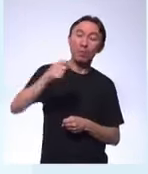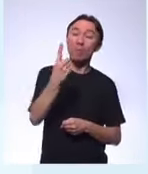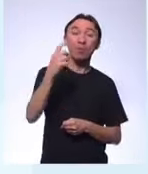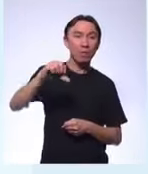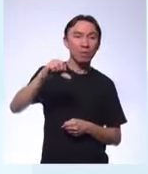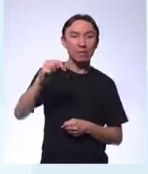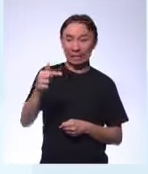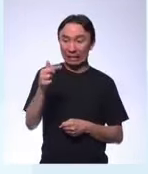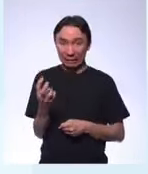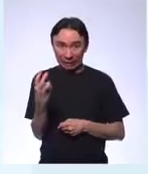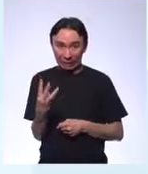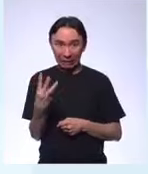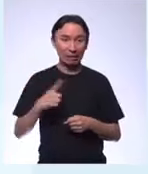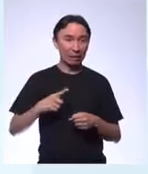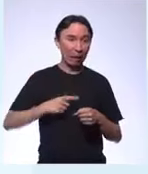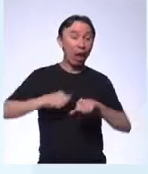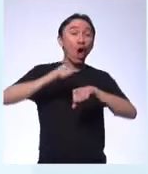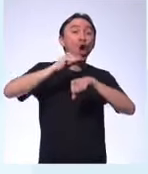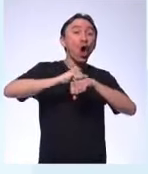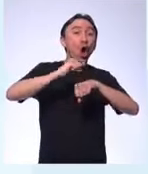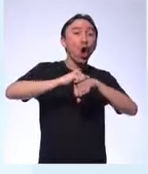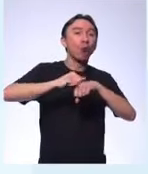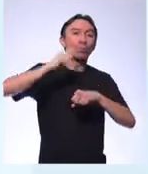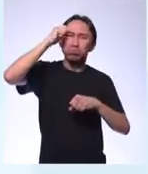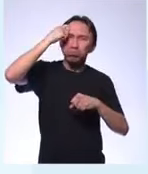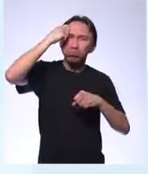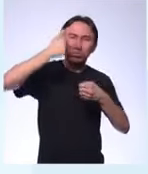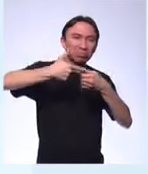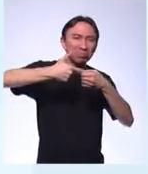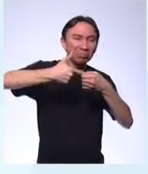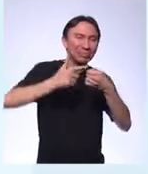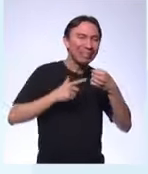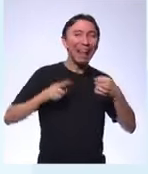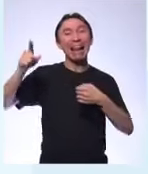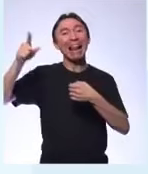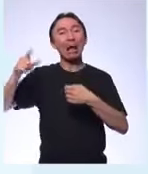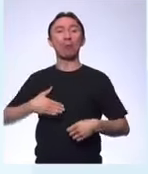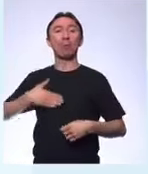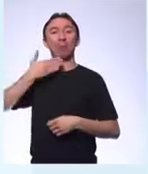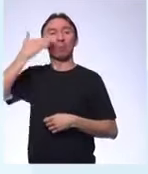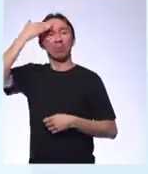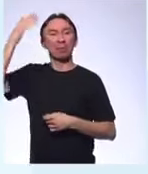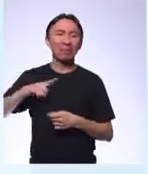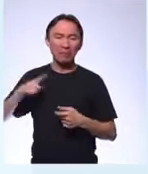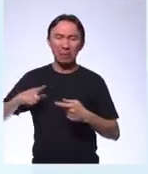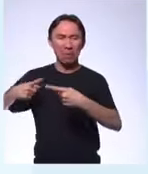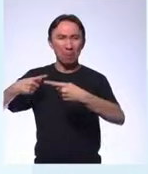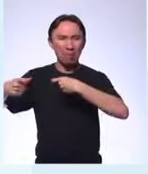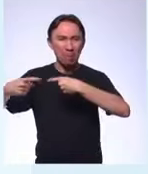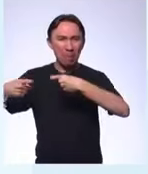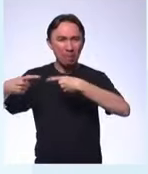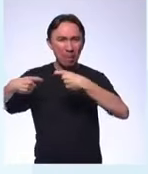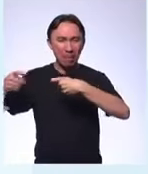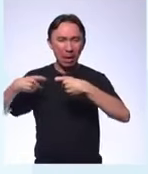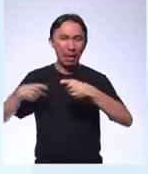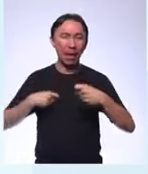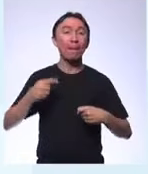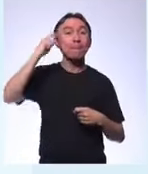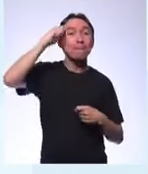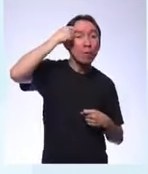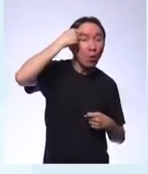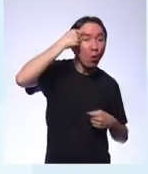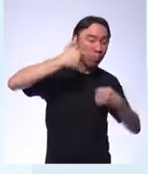1973, né? Houve lá uma guerra no Oriente Médio, isso disparou o preço do barril de petróleo no mundo inteiro. Vocês estão vendo essa imagem